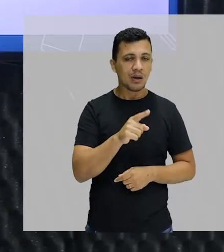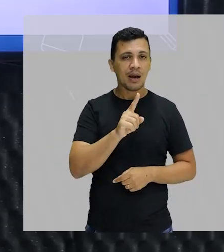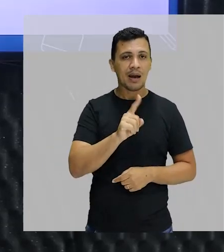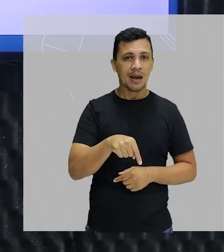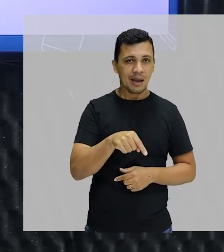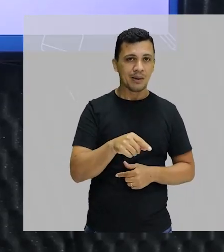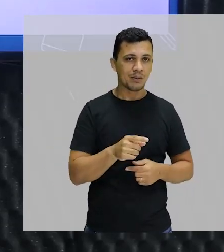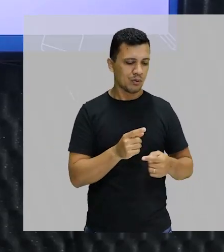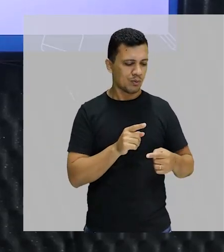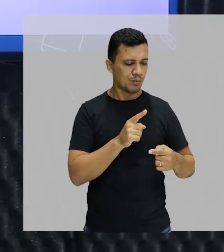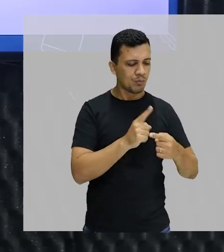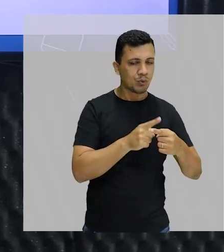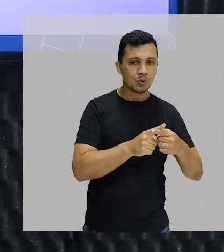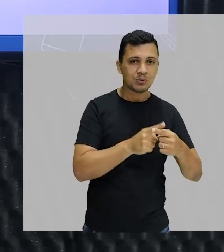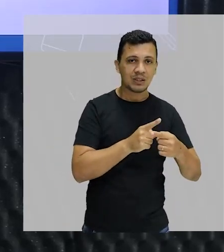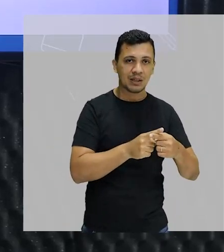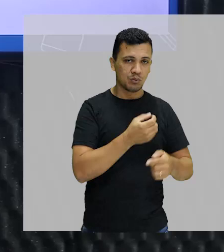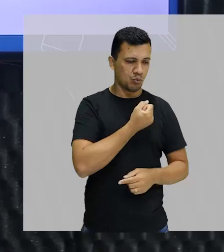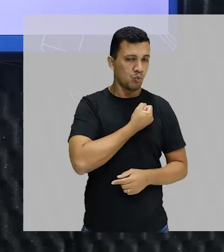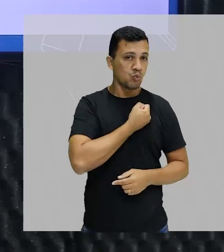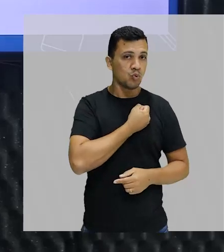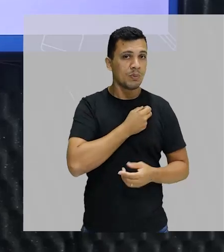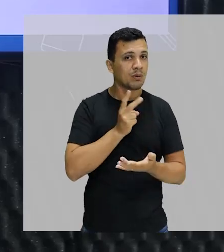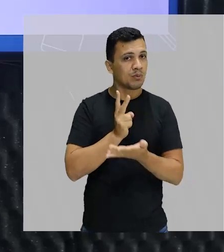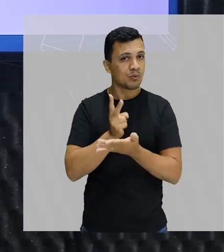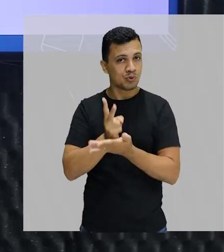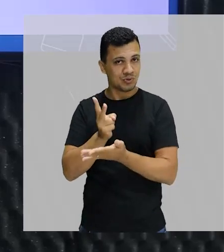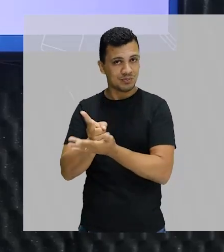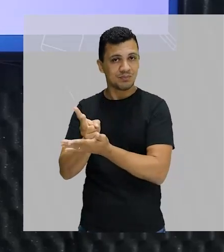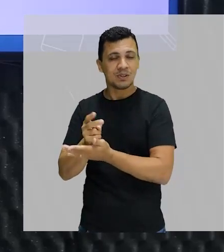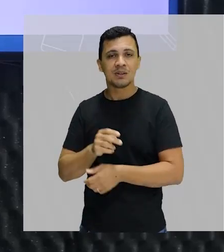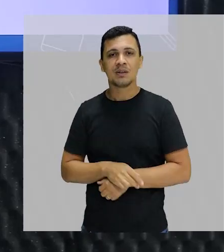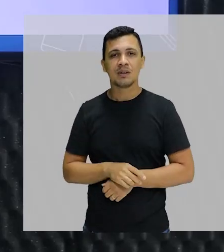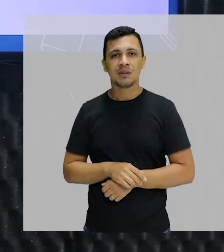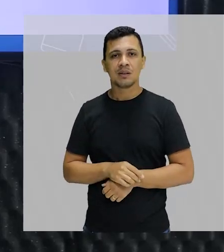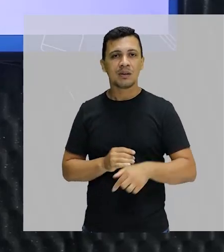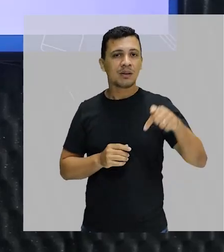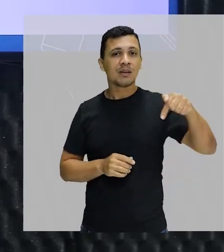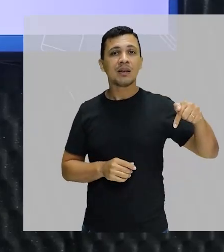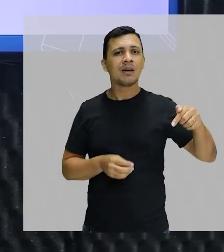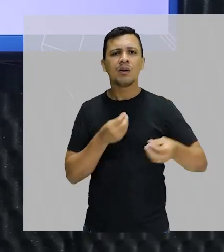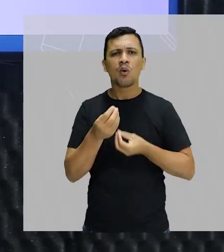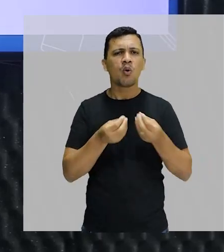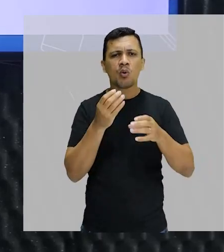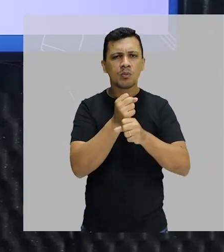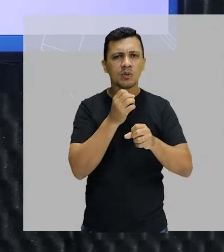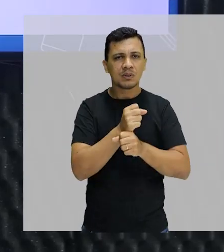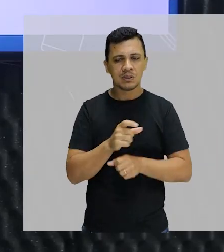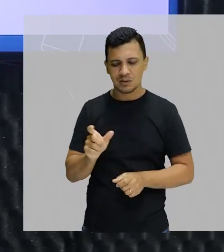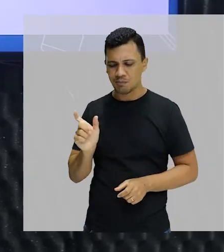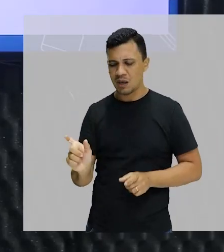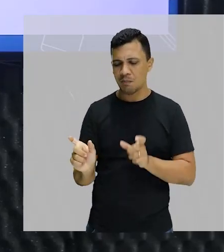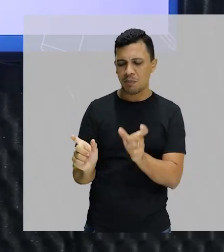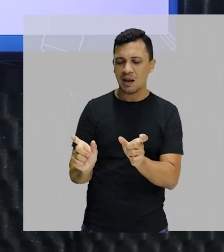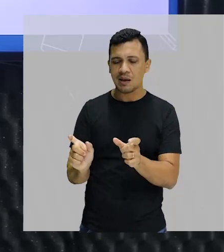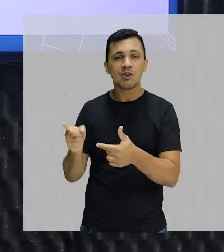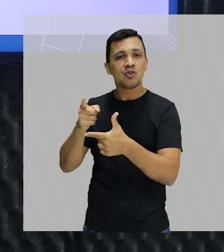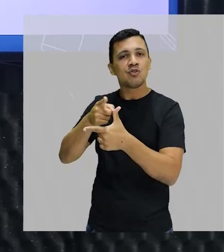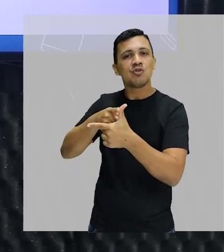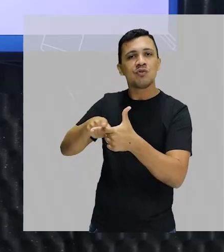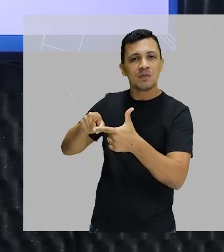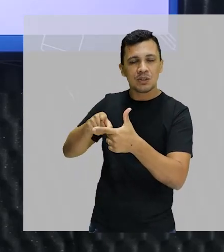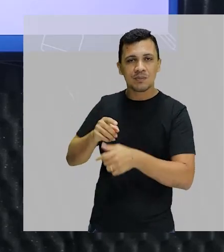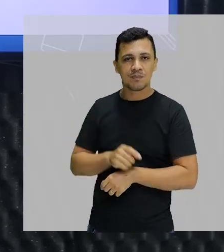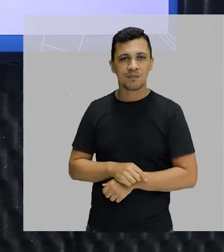anterior multiplicado por um número constante, né? E a razão pega dois termos consecutivos e divide. E o termo geral,